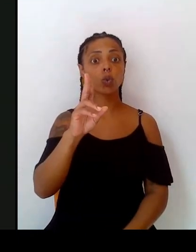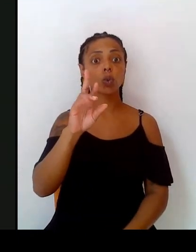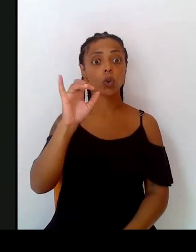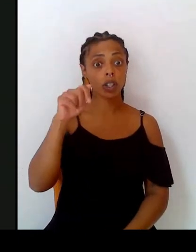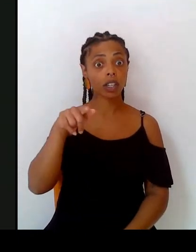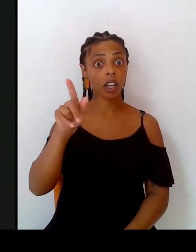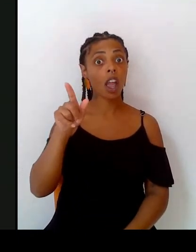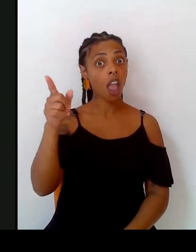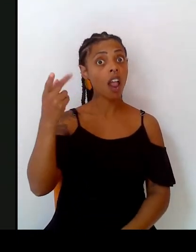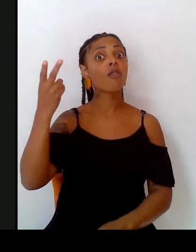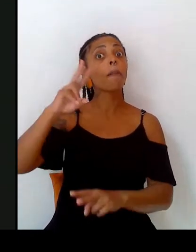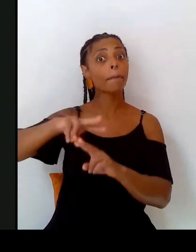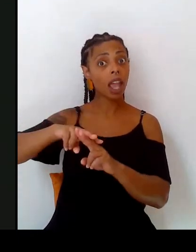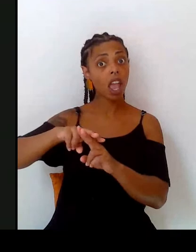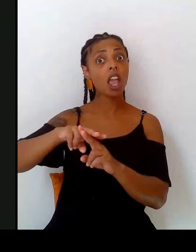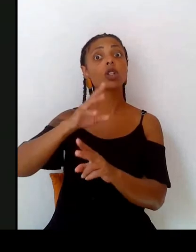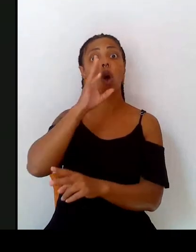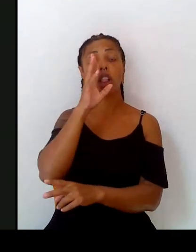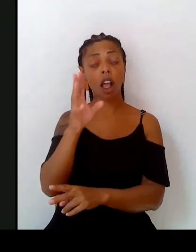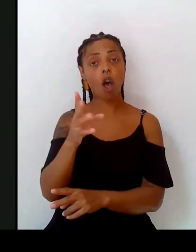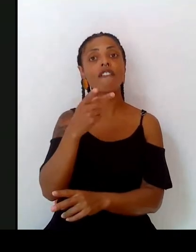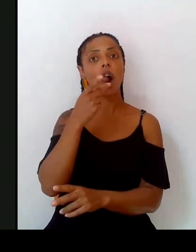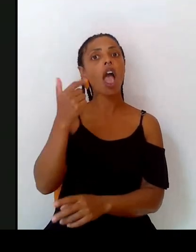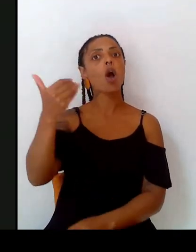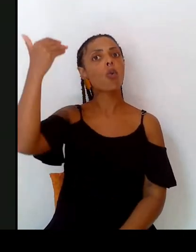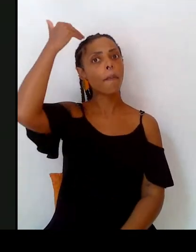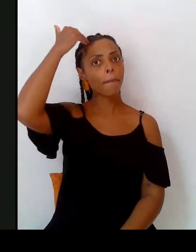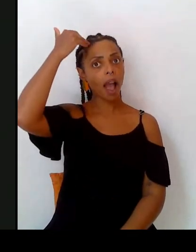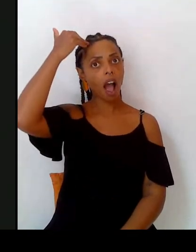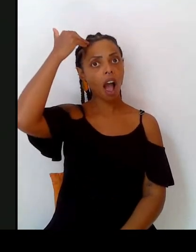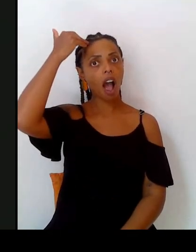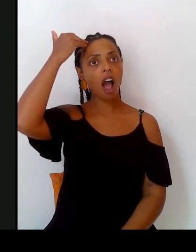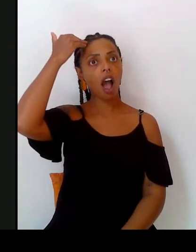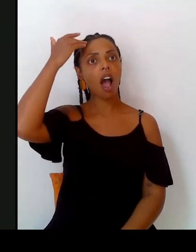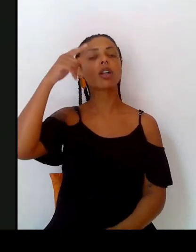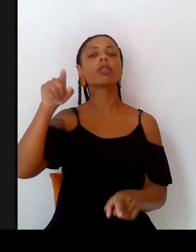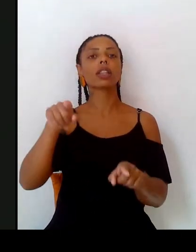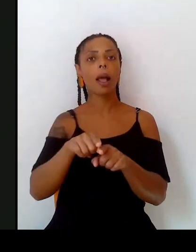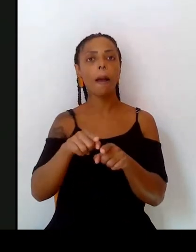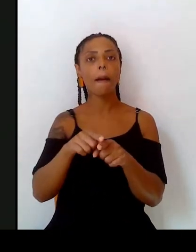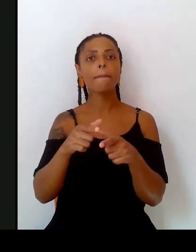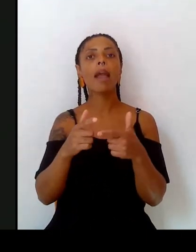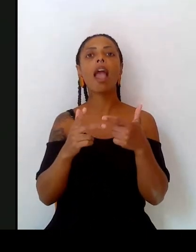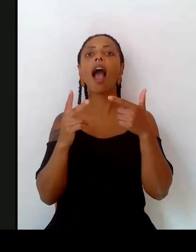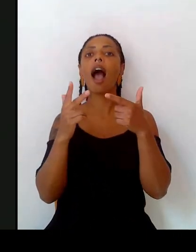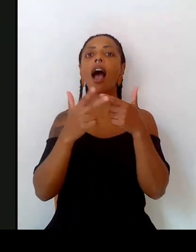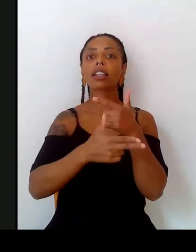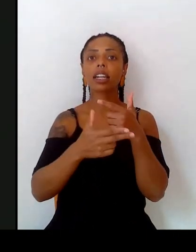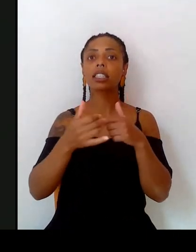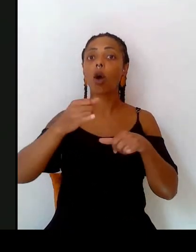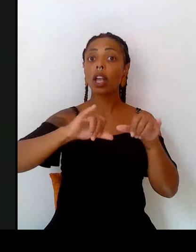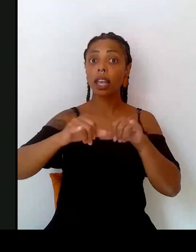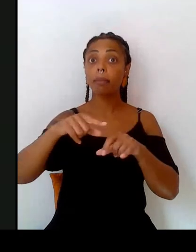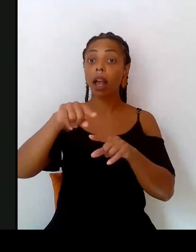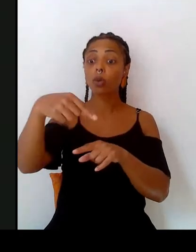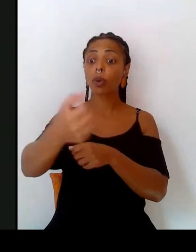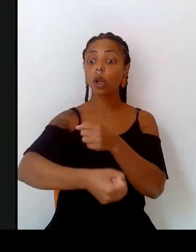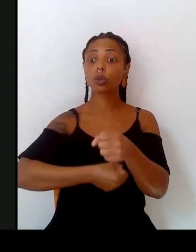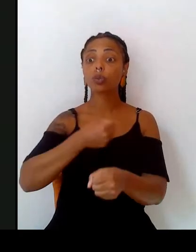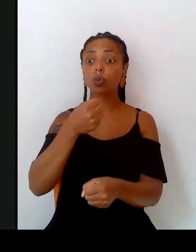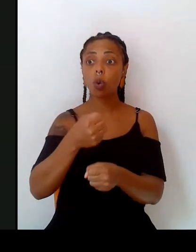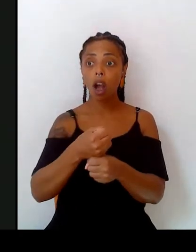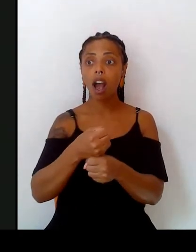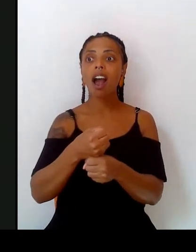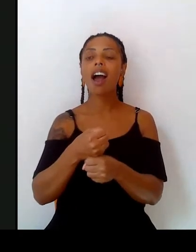culpado e sofreu castração química no ano seguinte após